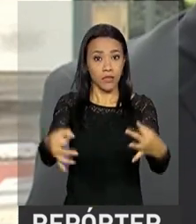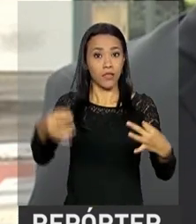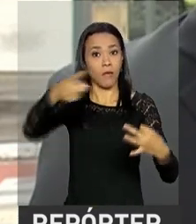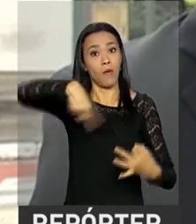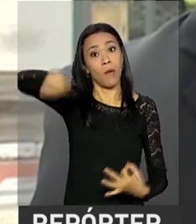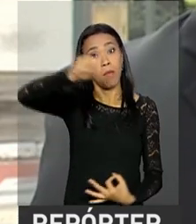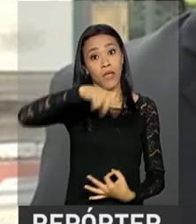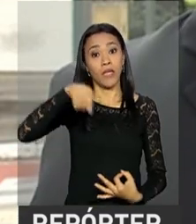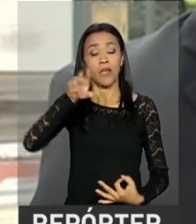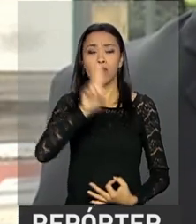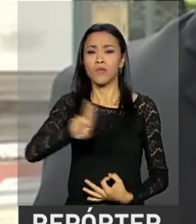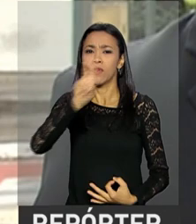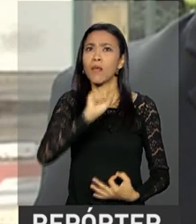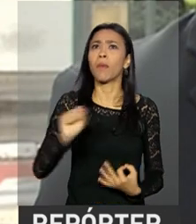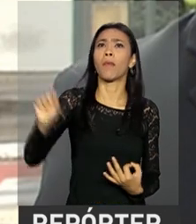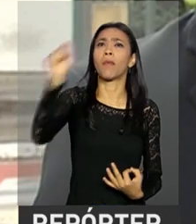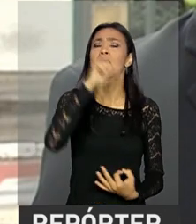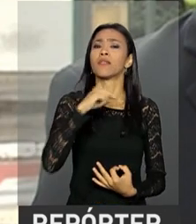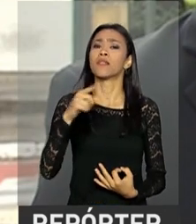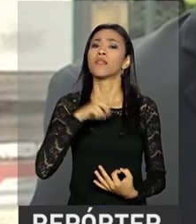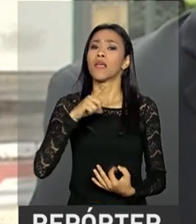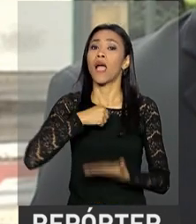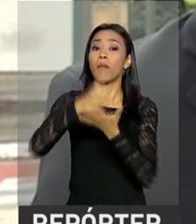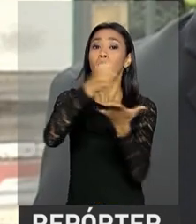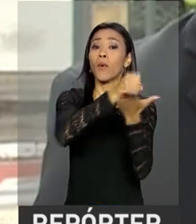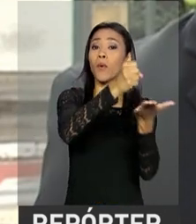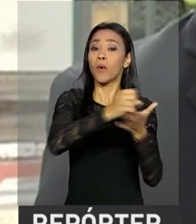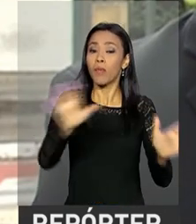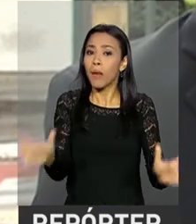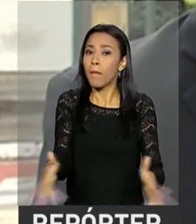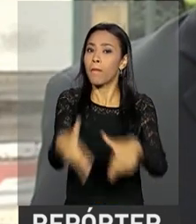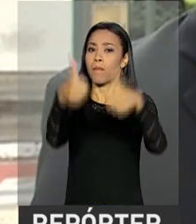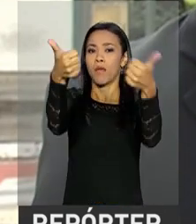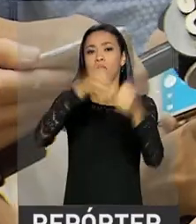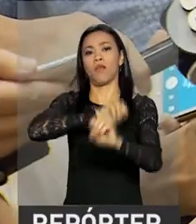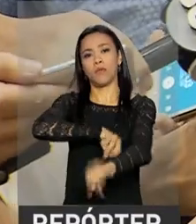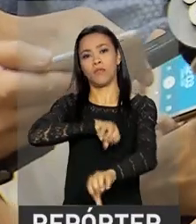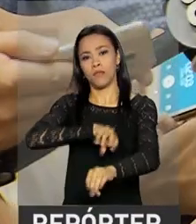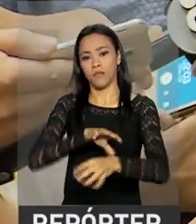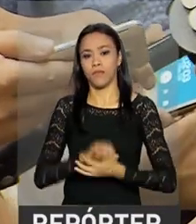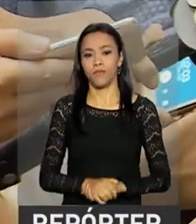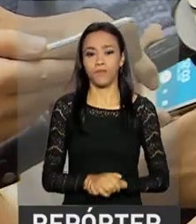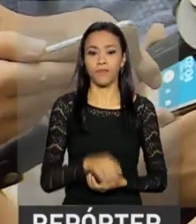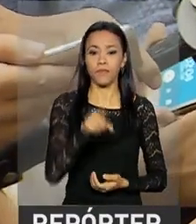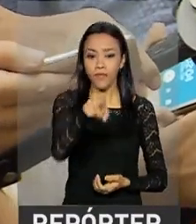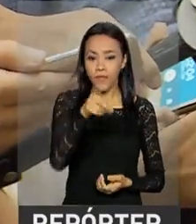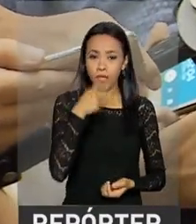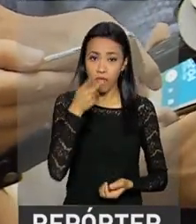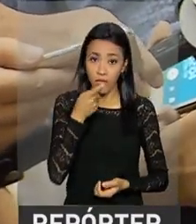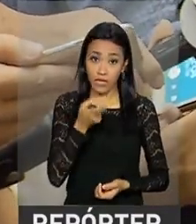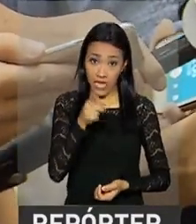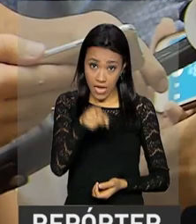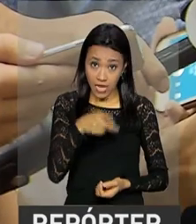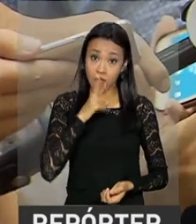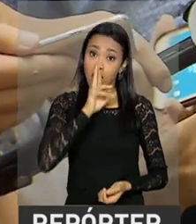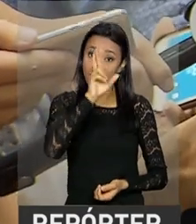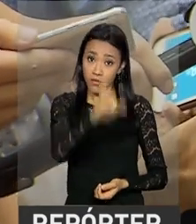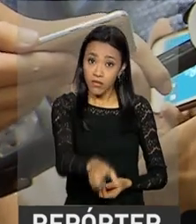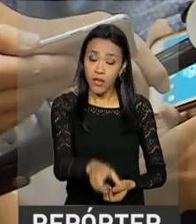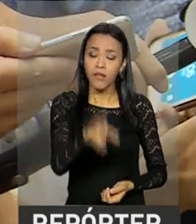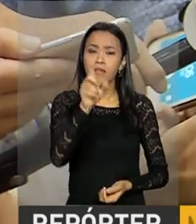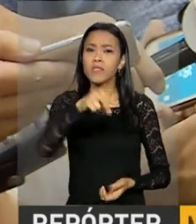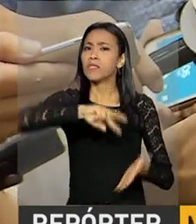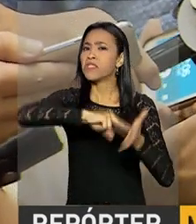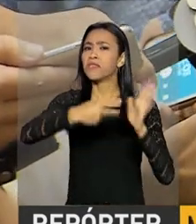que as instituições recebam apoio para melhorar a qualidade de ensino esse resultado ele representa para as